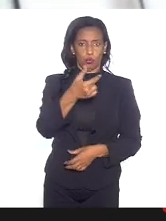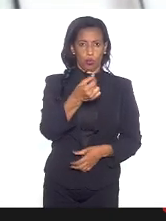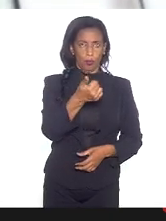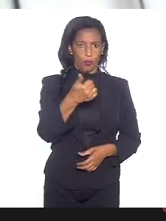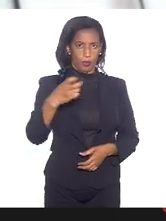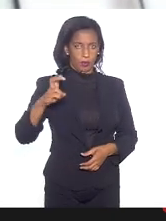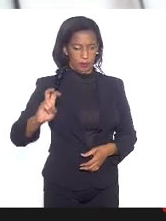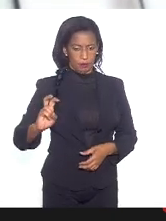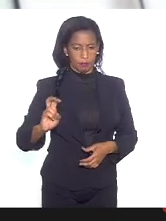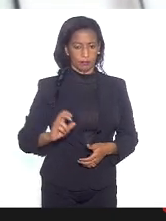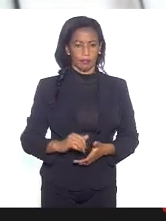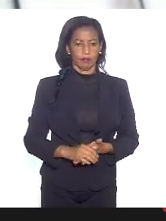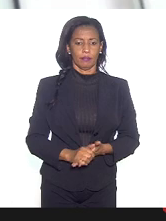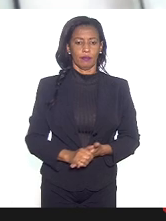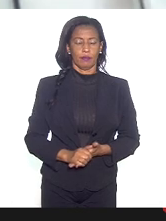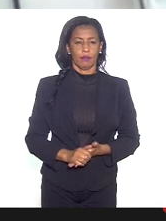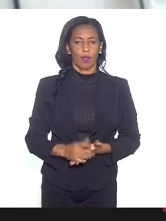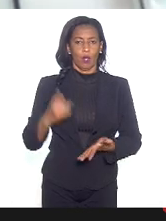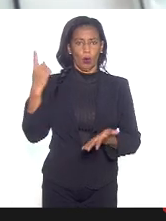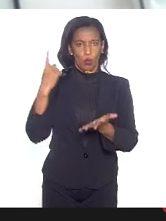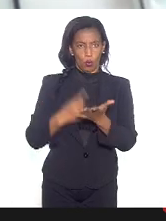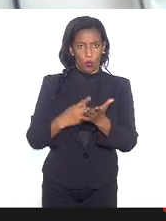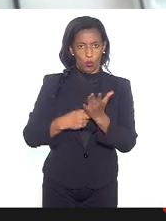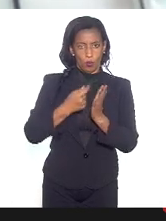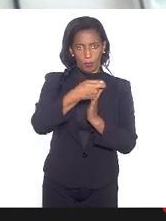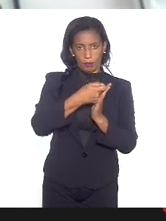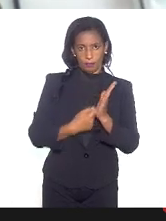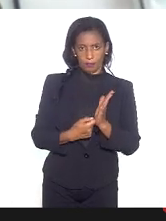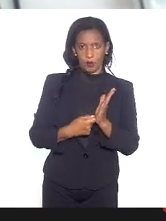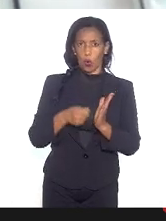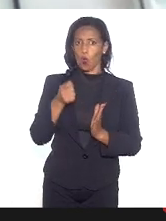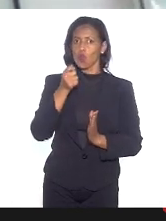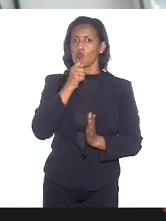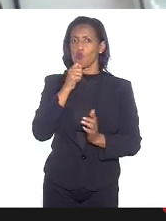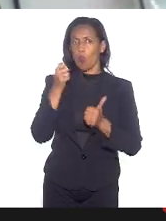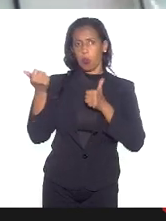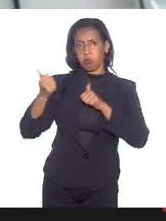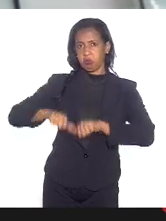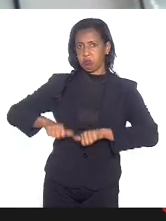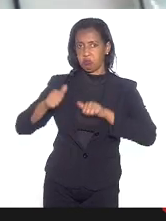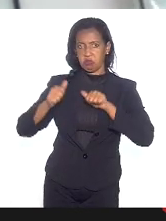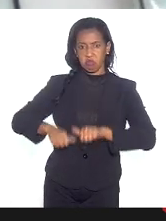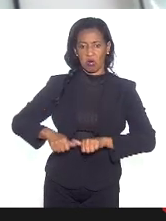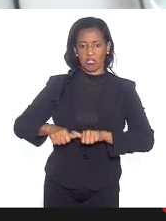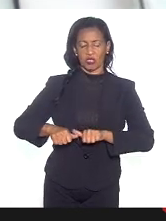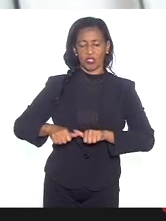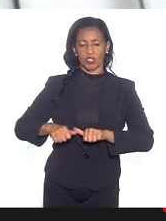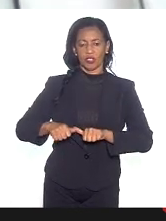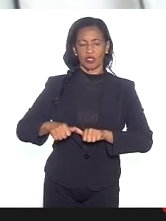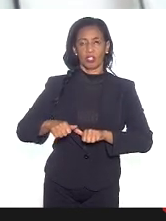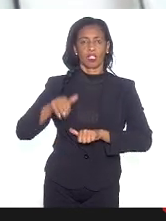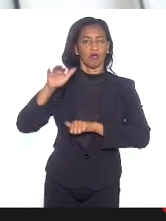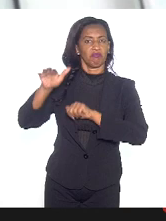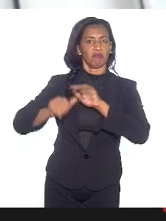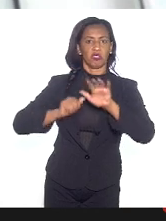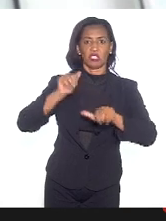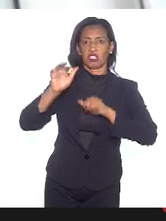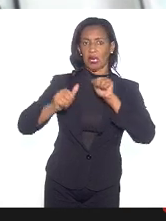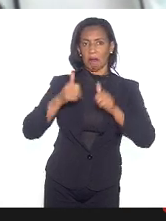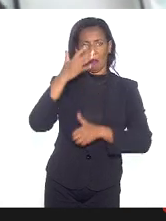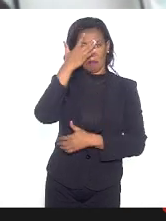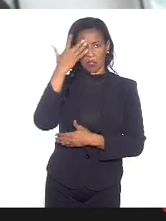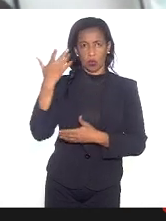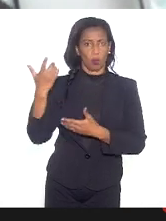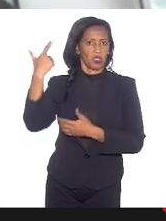2015, cumpre registrar que não há medida administrativa no sentido de realizar chamamento dos aprovados em